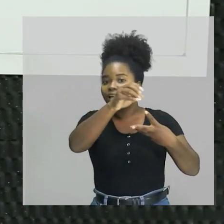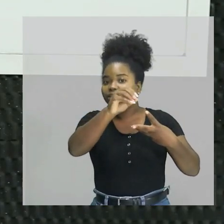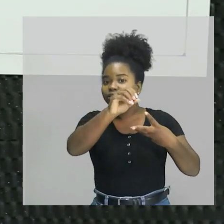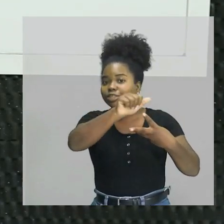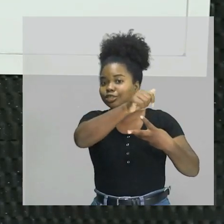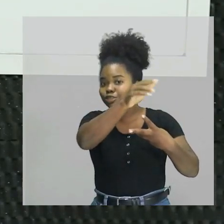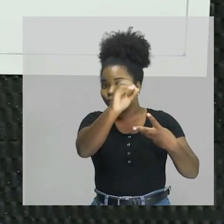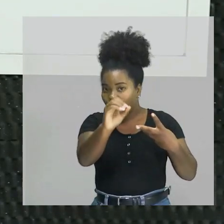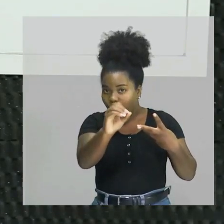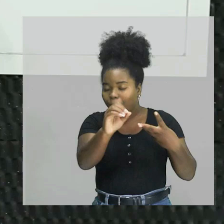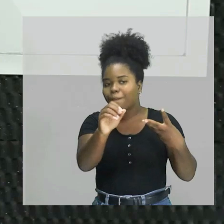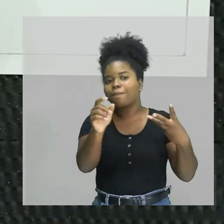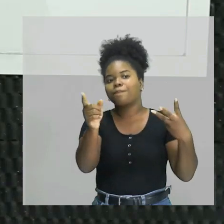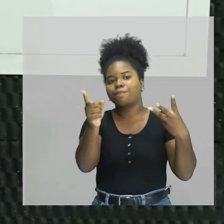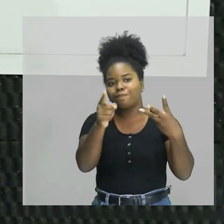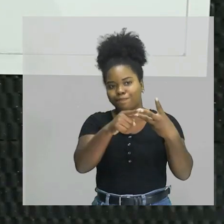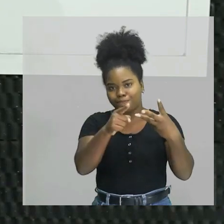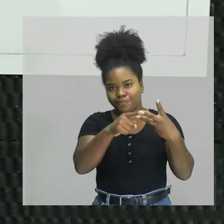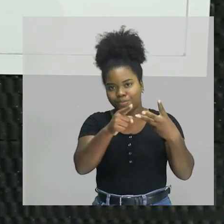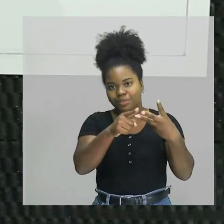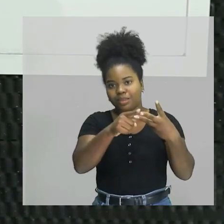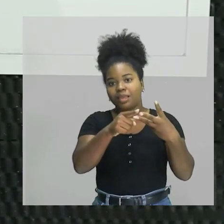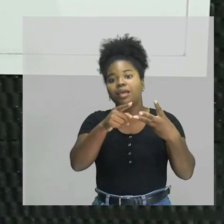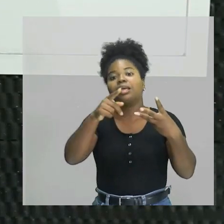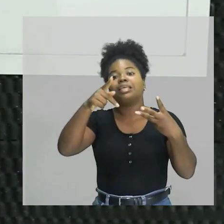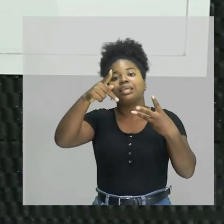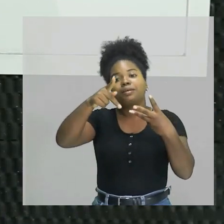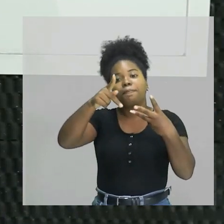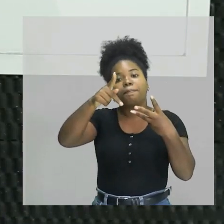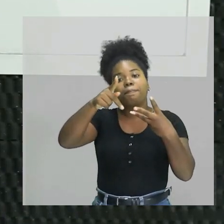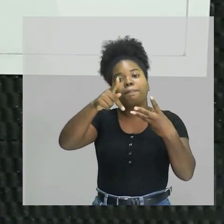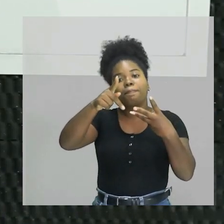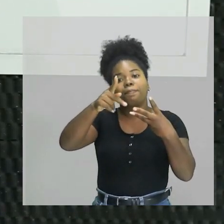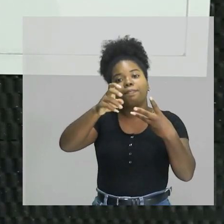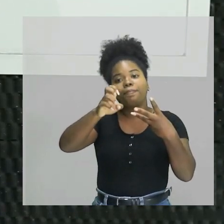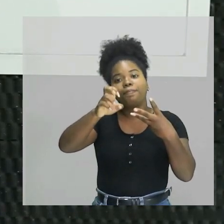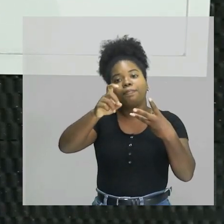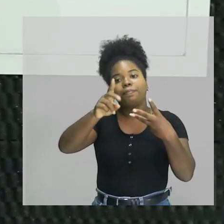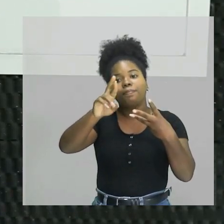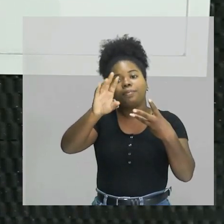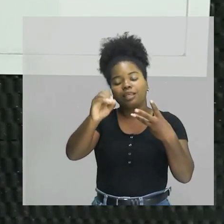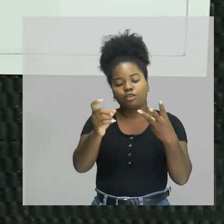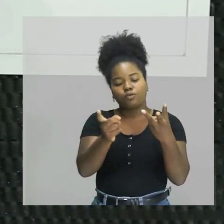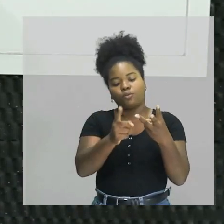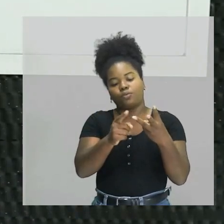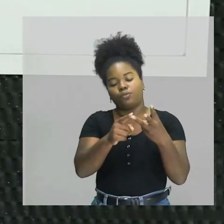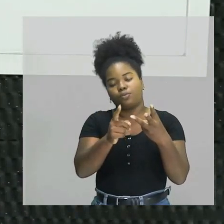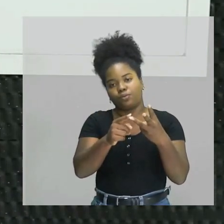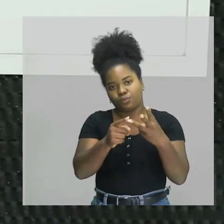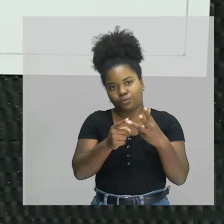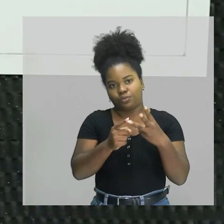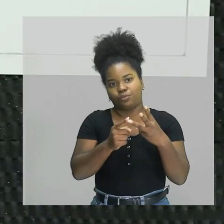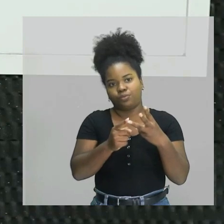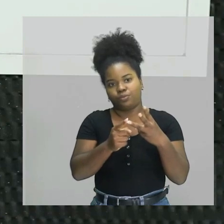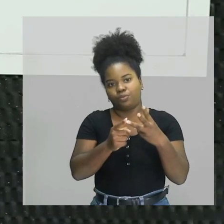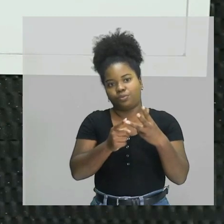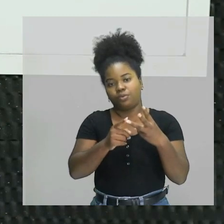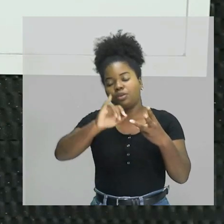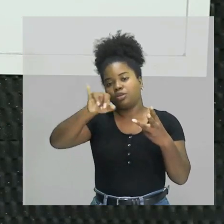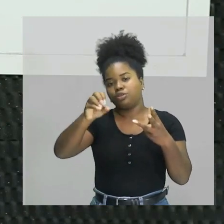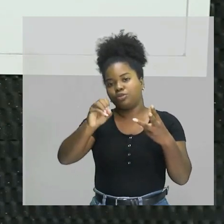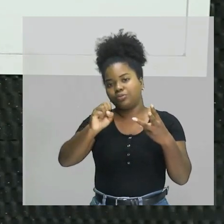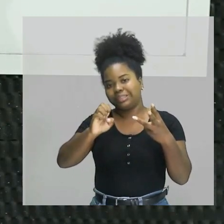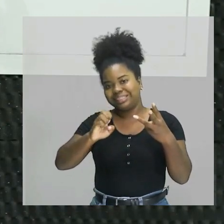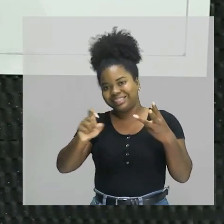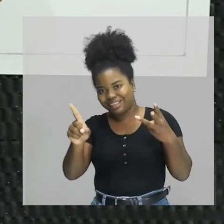João, você tem essa parte aqui que é de Pedro, e você tem essa terceira parte aqui, que é de